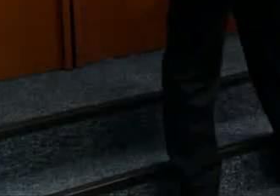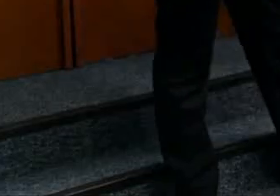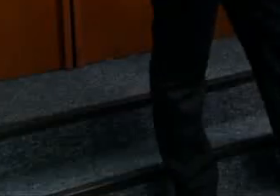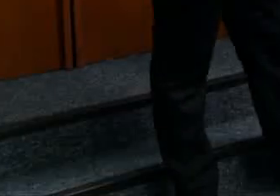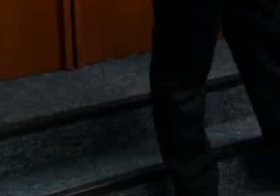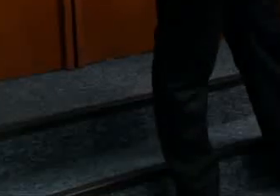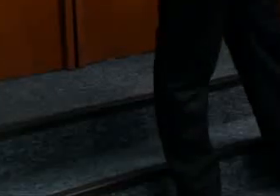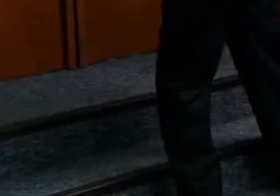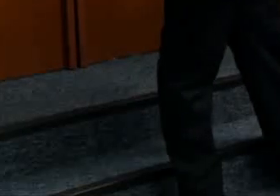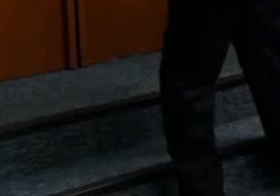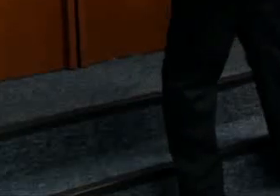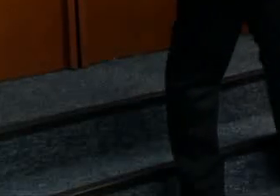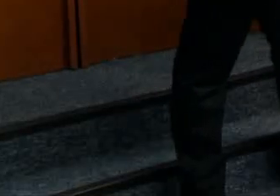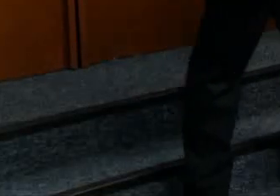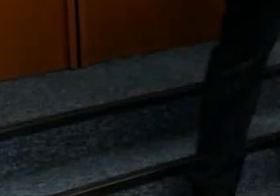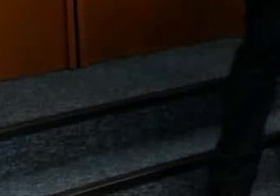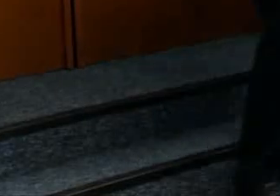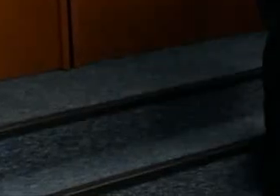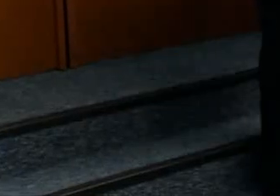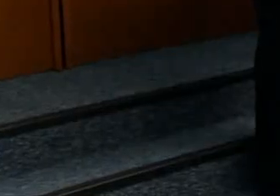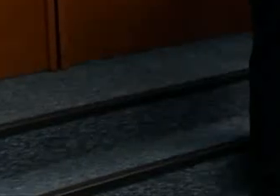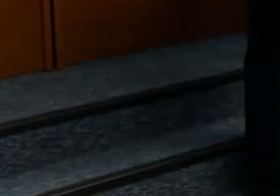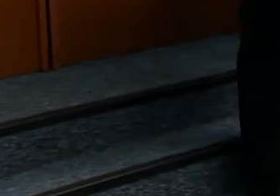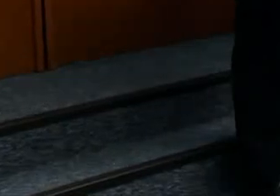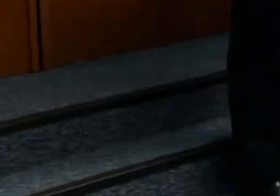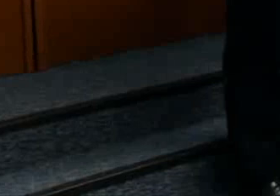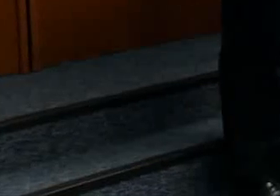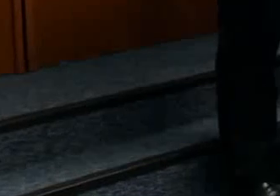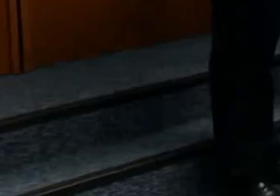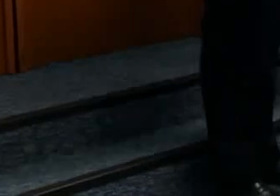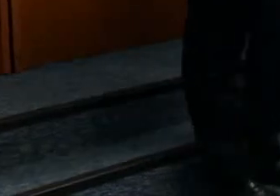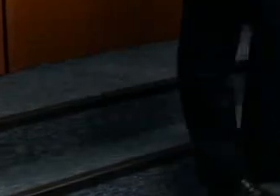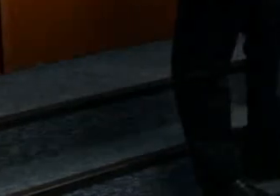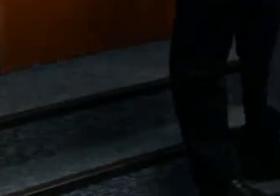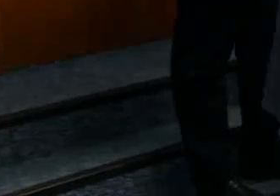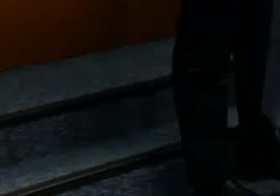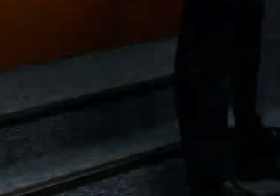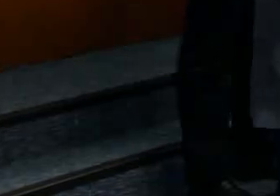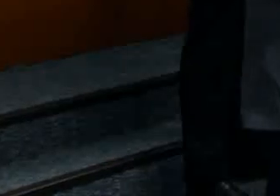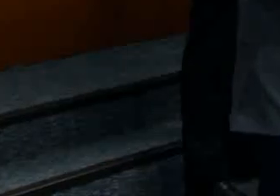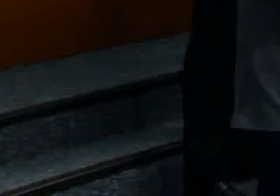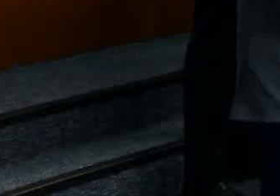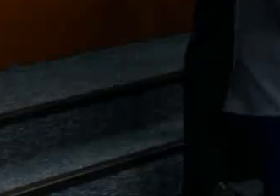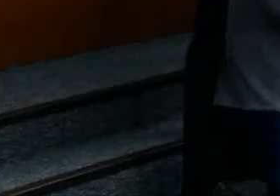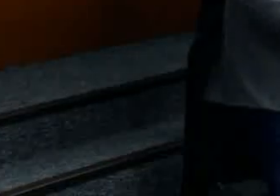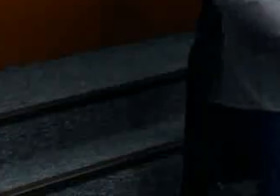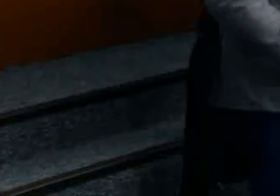Nesse momento, convidamos então o homenageado e os parlamentares para a foto oficial.